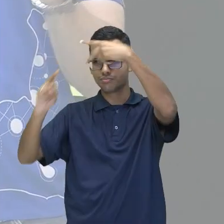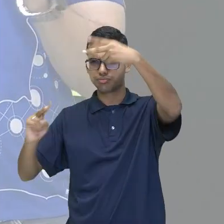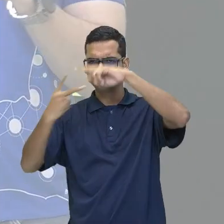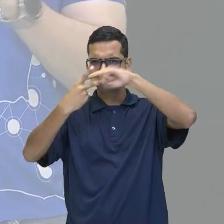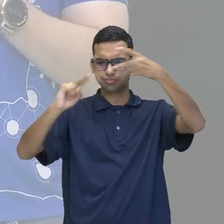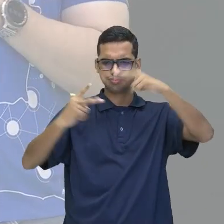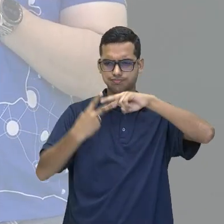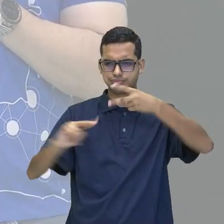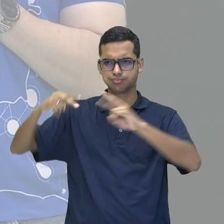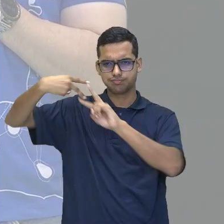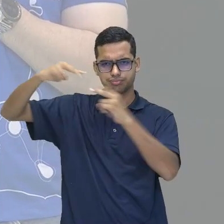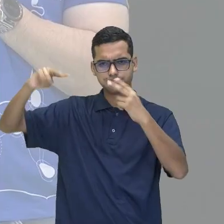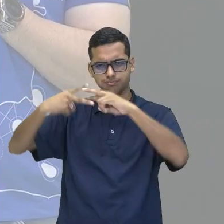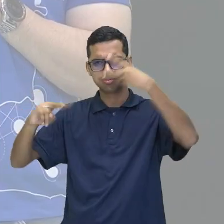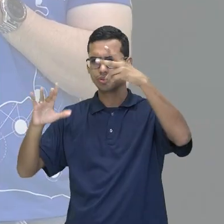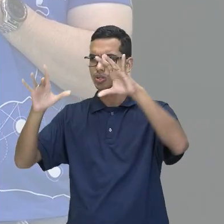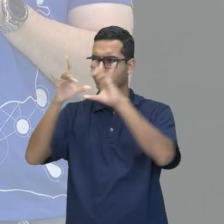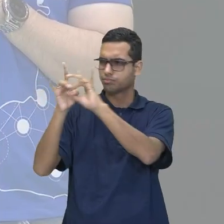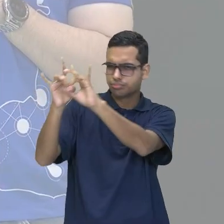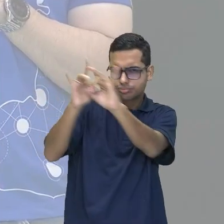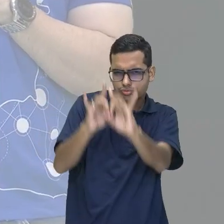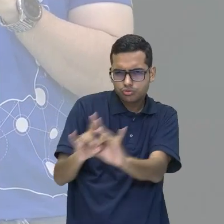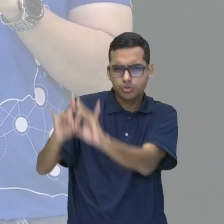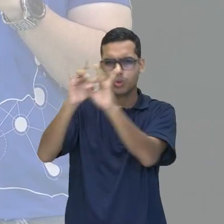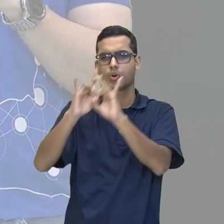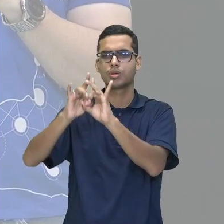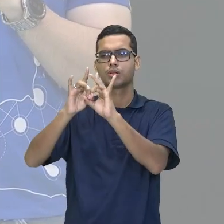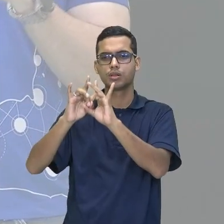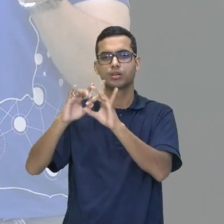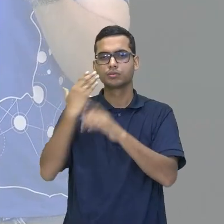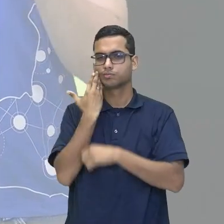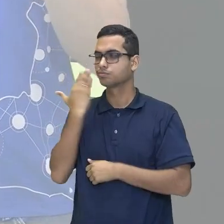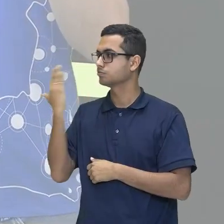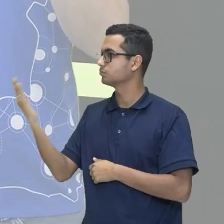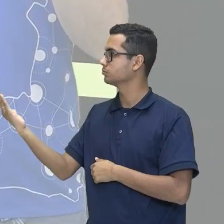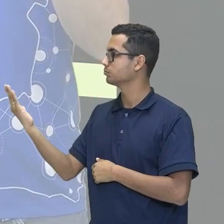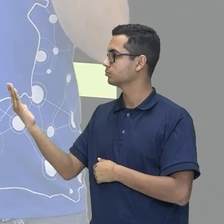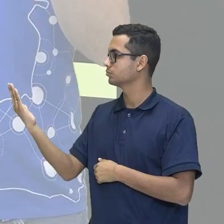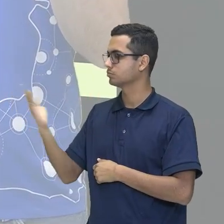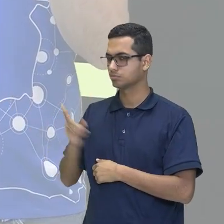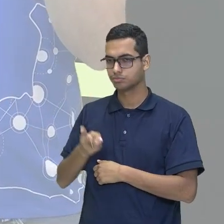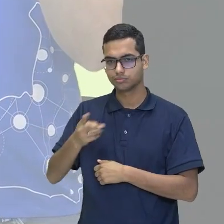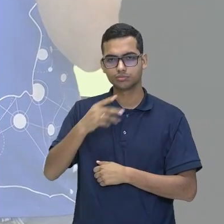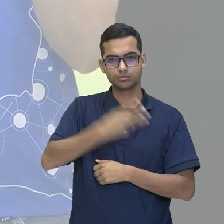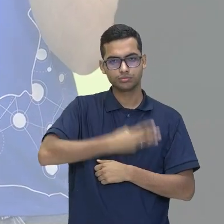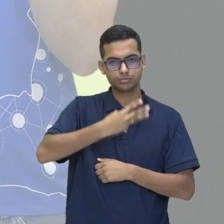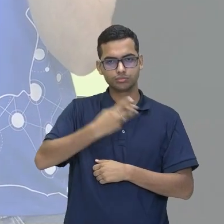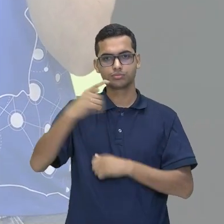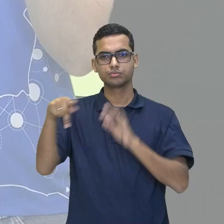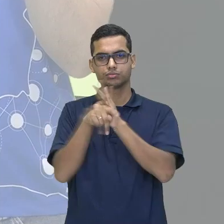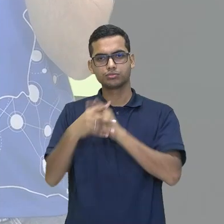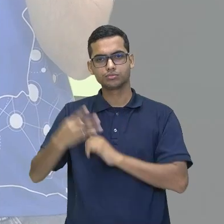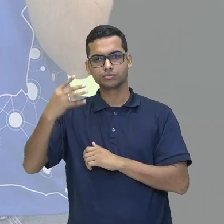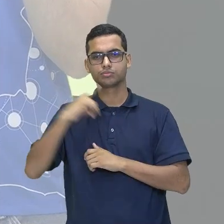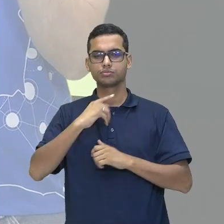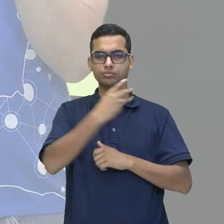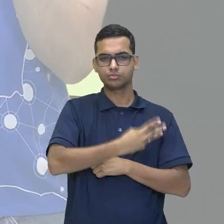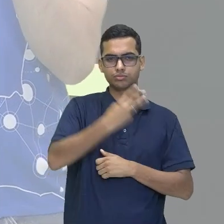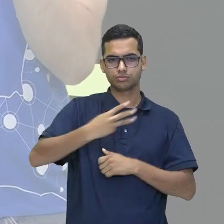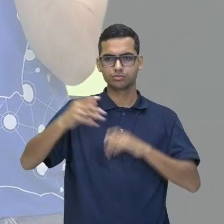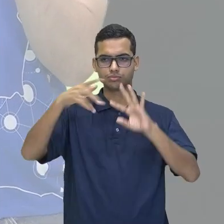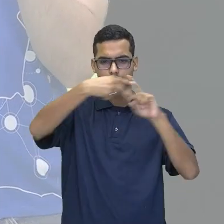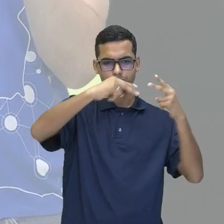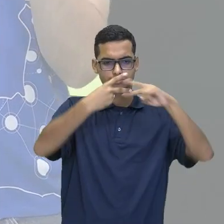vários deles juntos ali, tá? Então pega uma terciária junto com outra terciária e